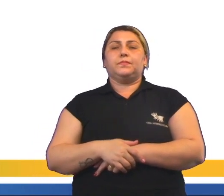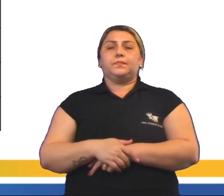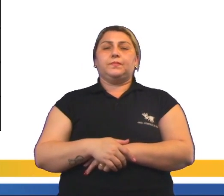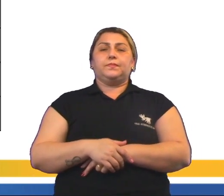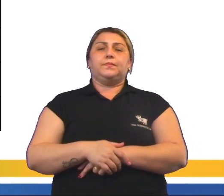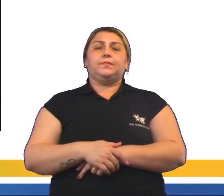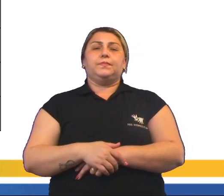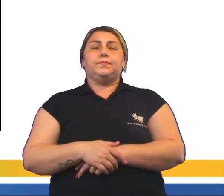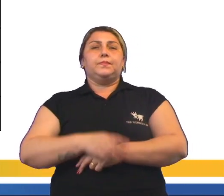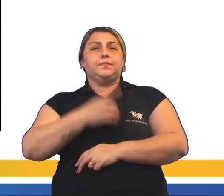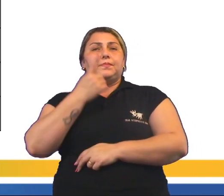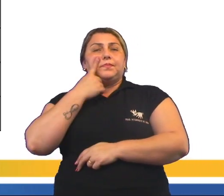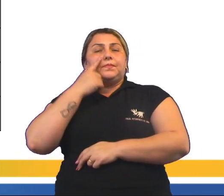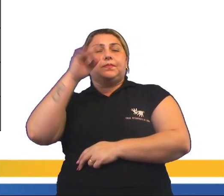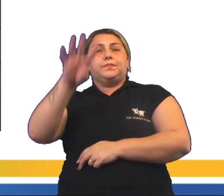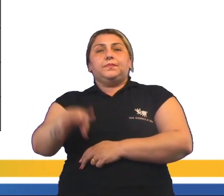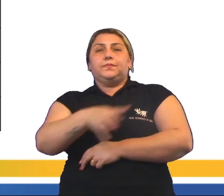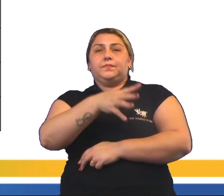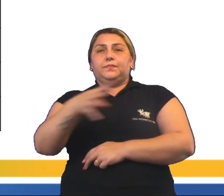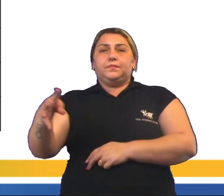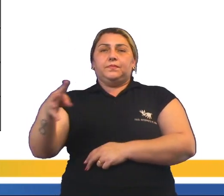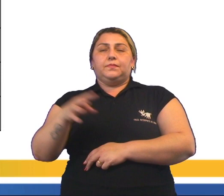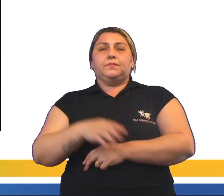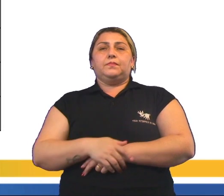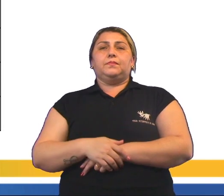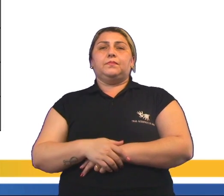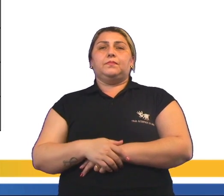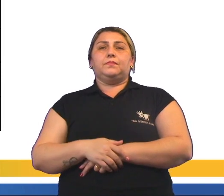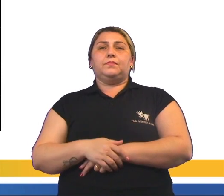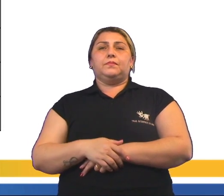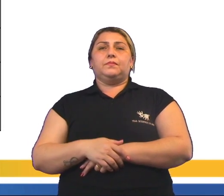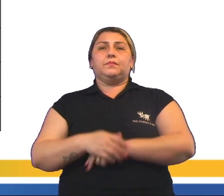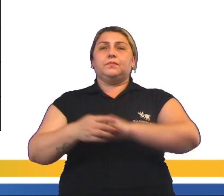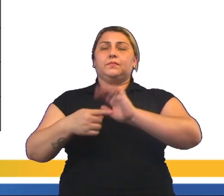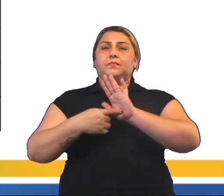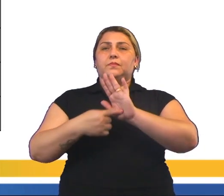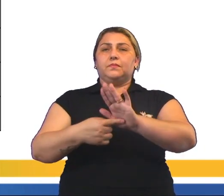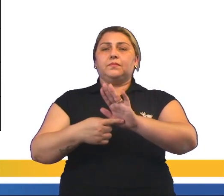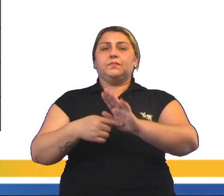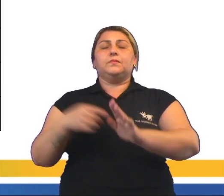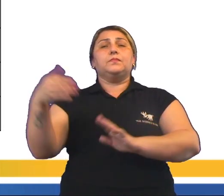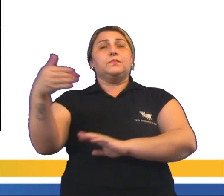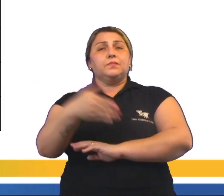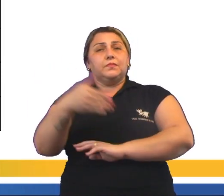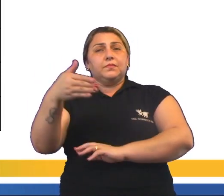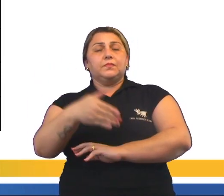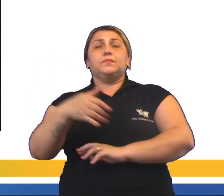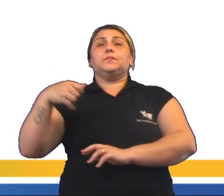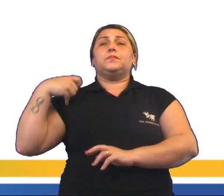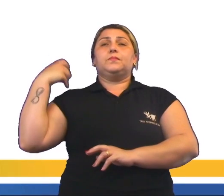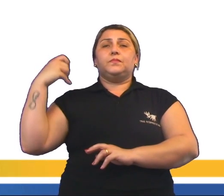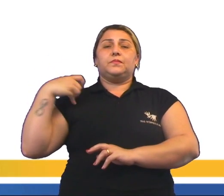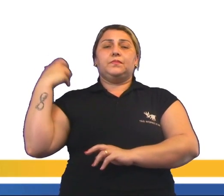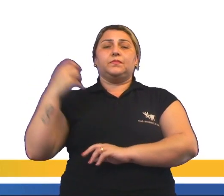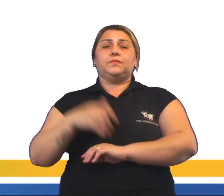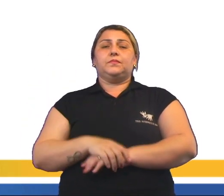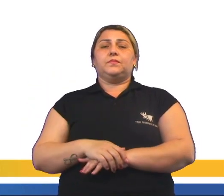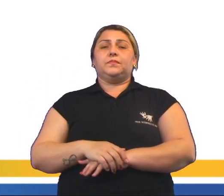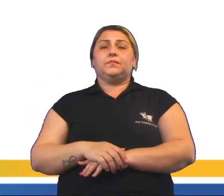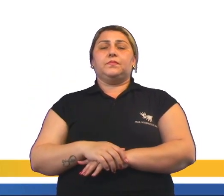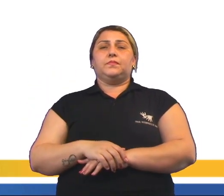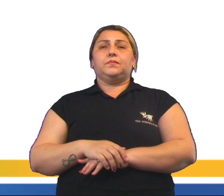29,2%. Então observe aqui na tabela, que é o que a gente está mostrando. Frequência e idade.